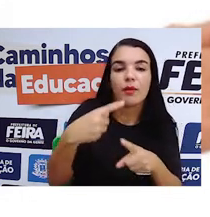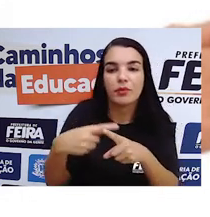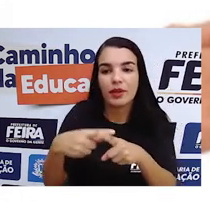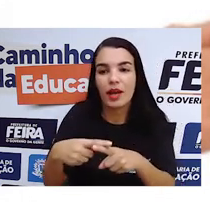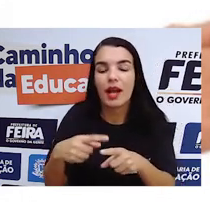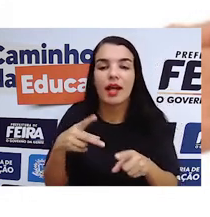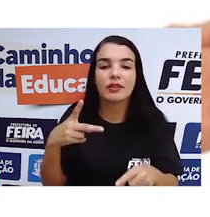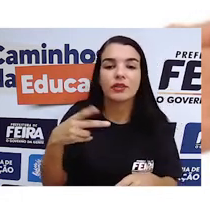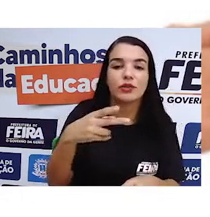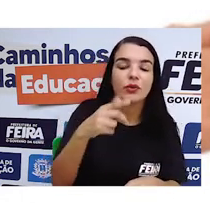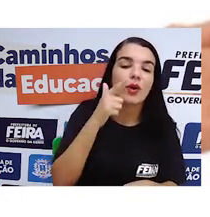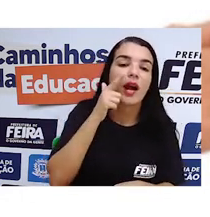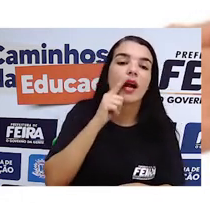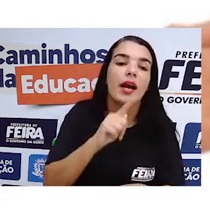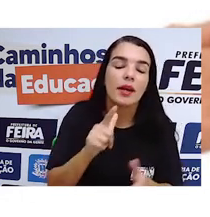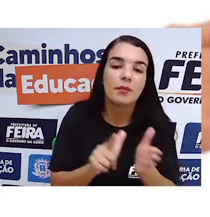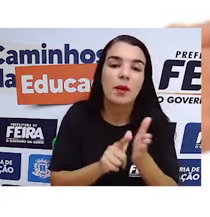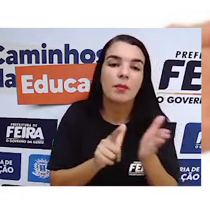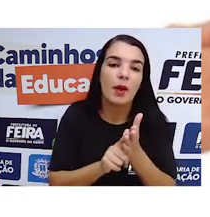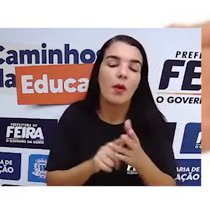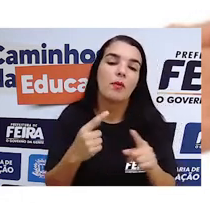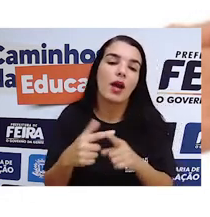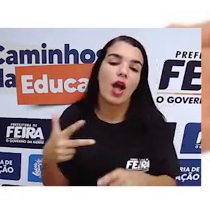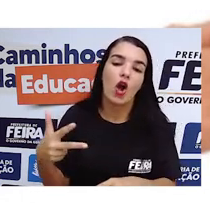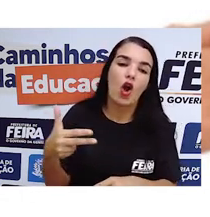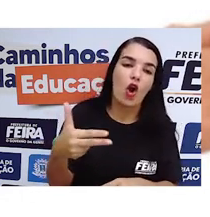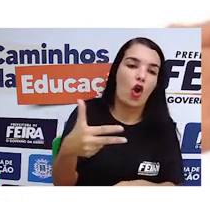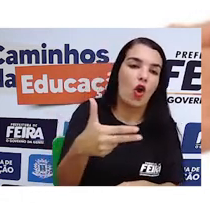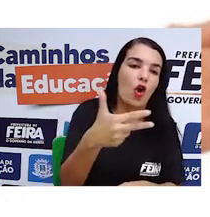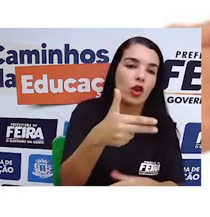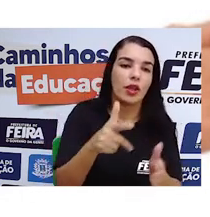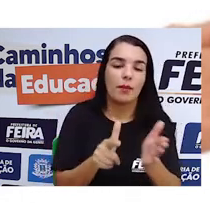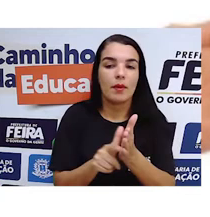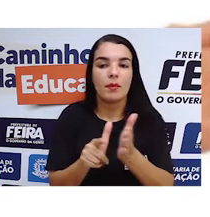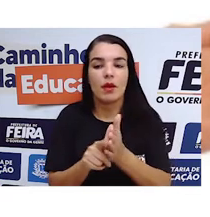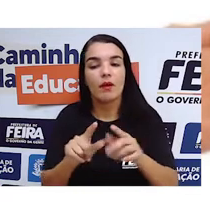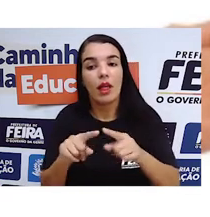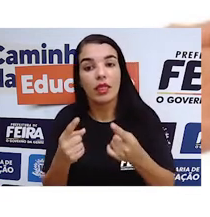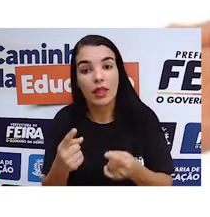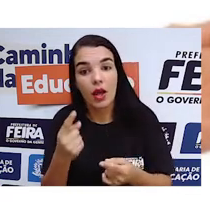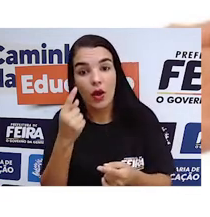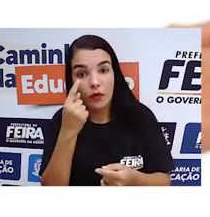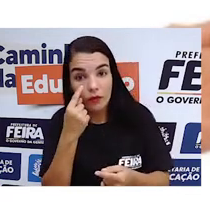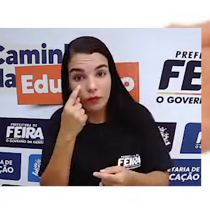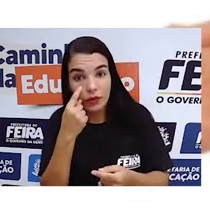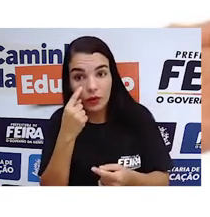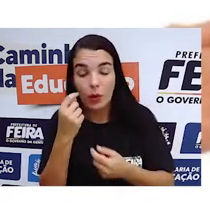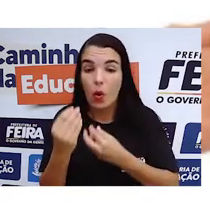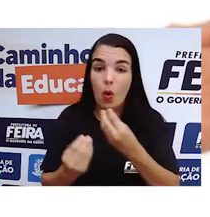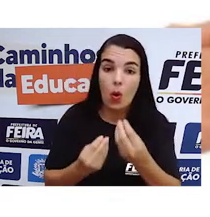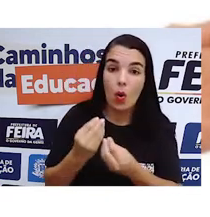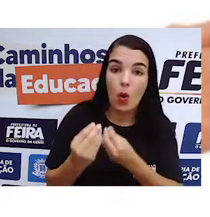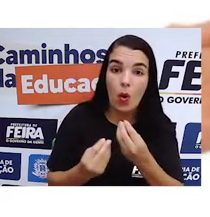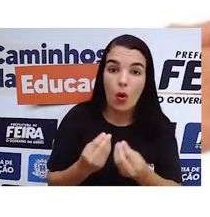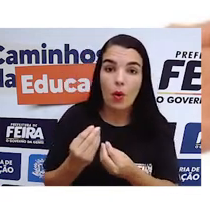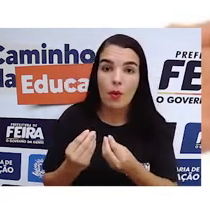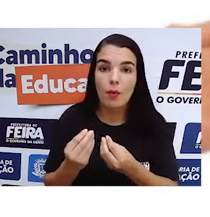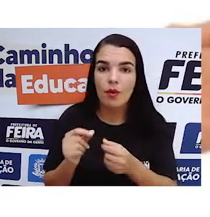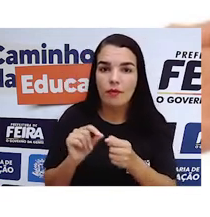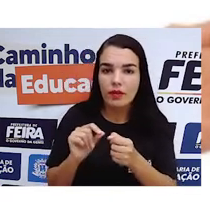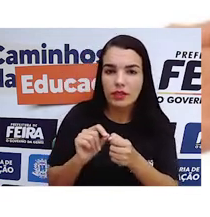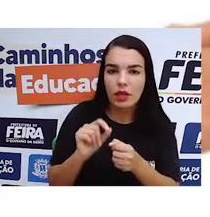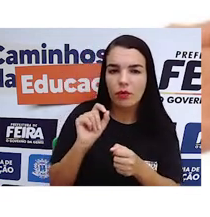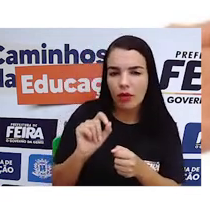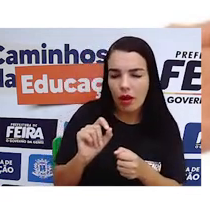porque a tesoura corta o papel. Então, fazendo o tabuleiro aí, conforme vocês